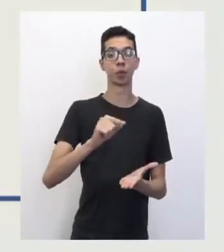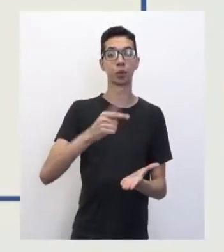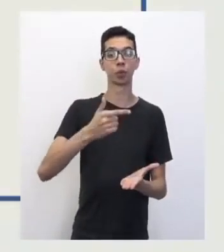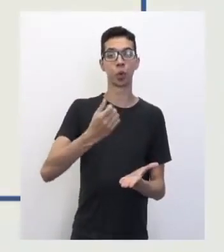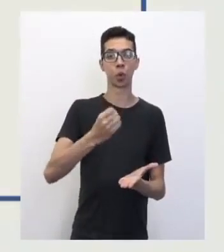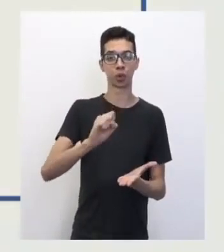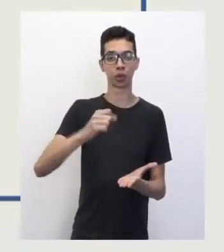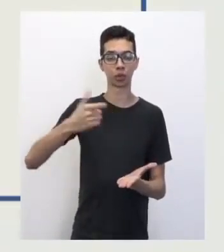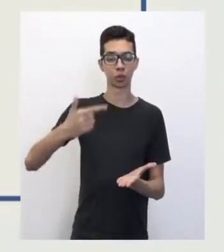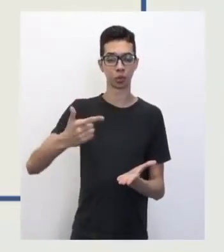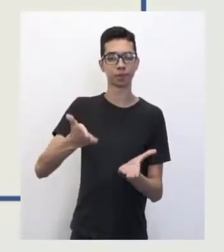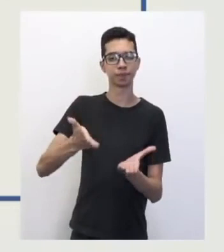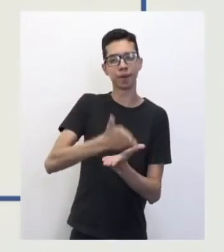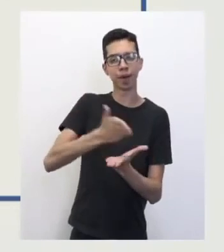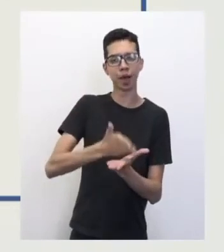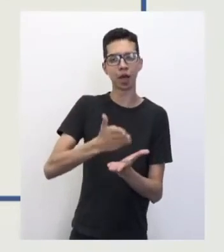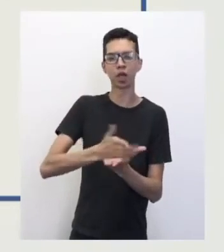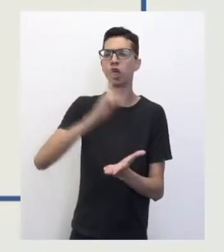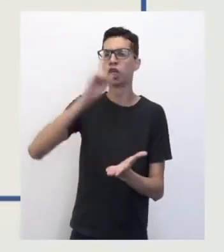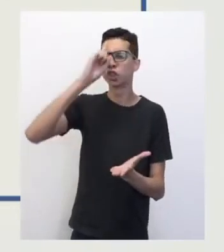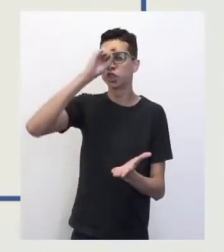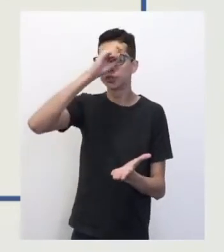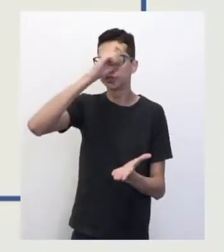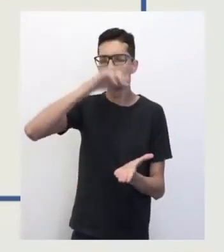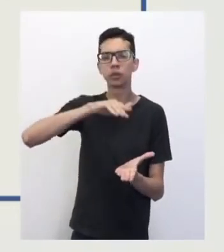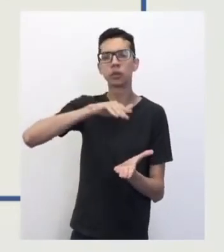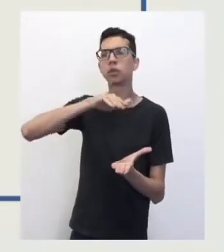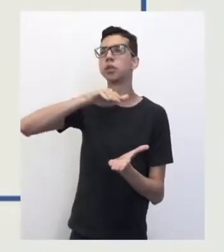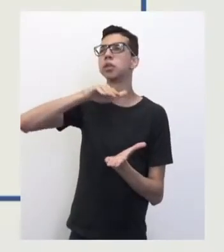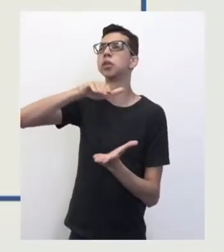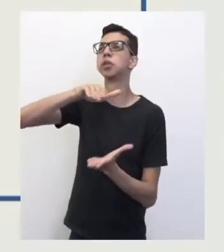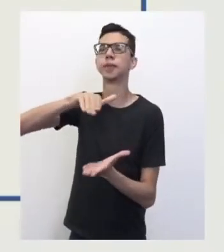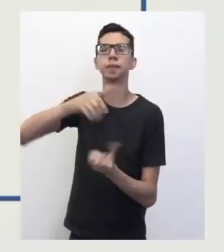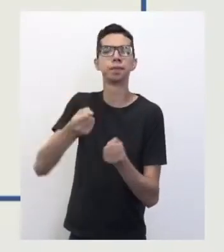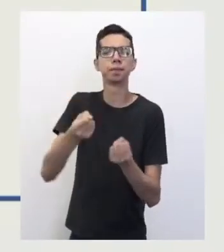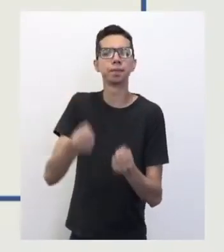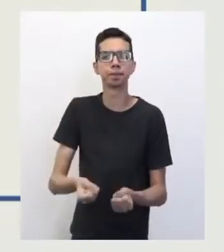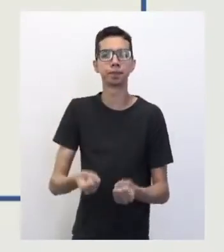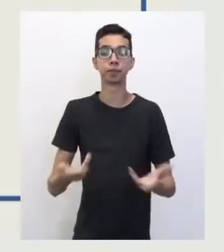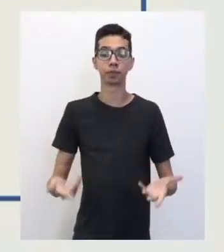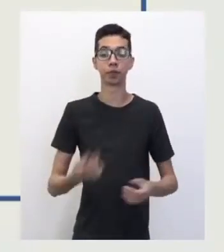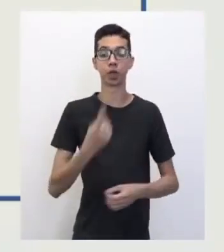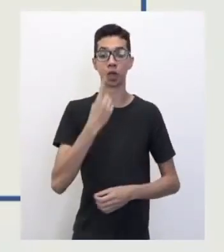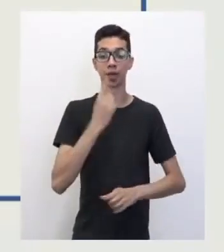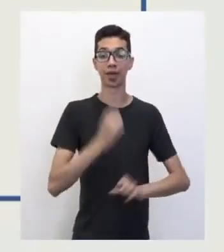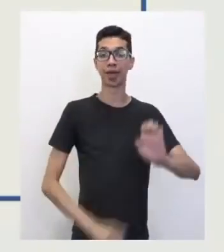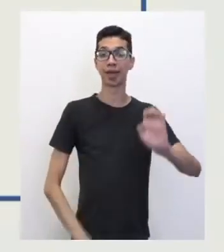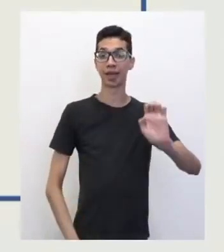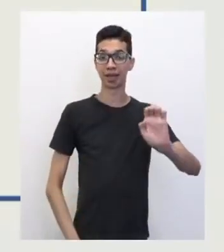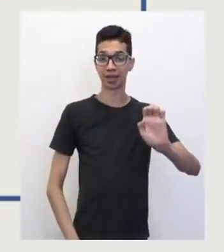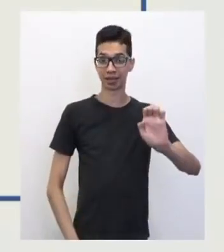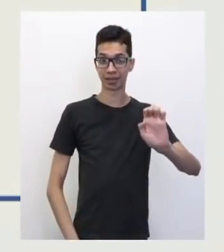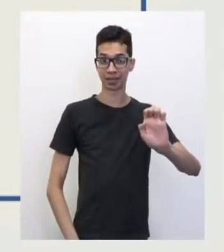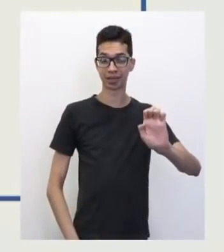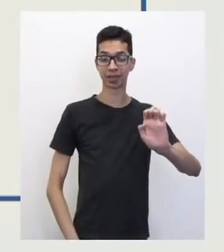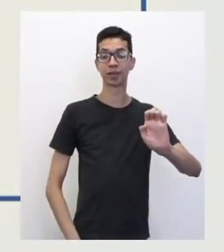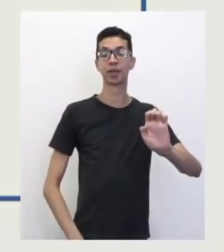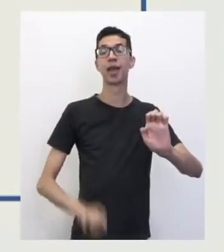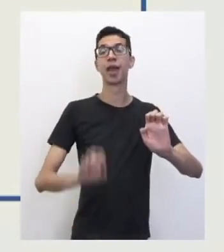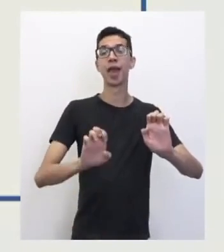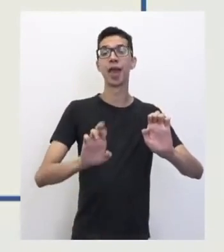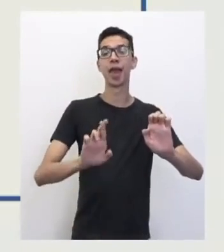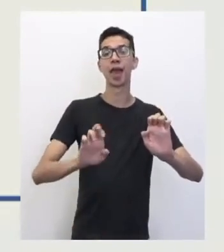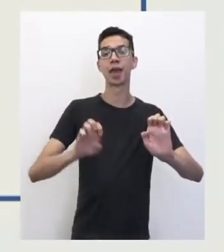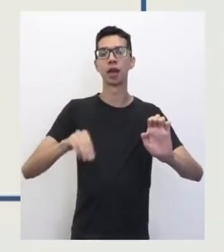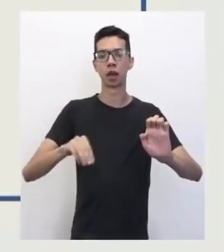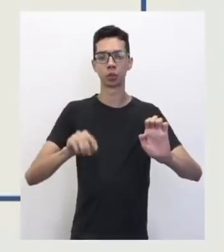de carregar. Então, esses dois conectivos E, né? E eram bem volumosos e difíceis de